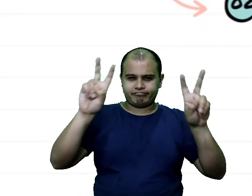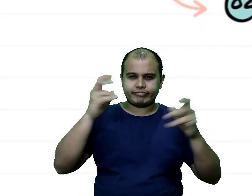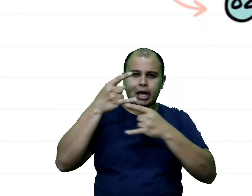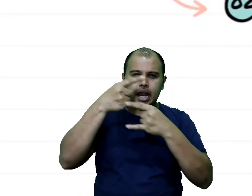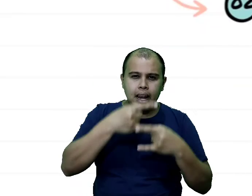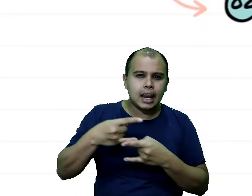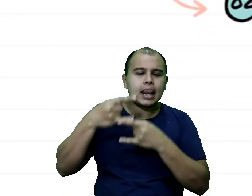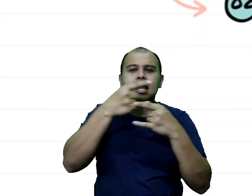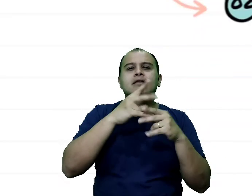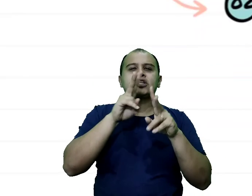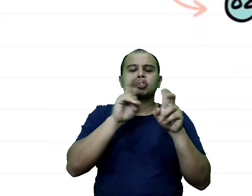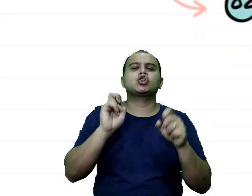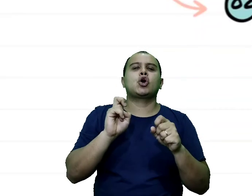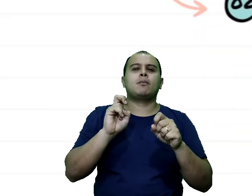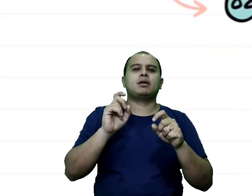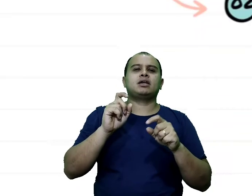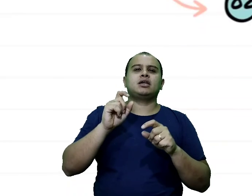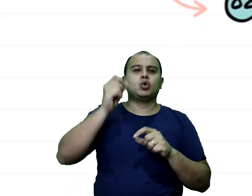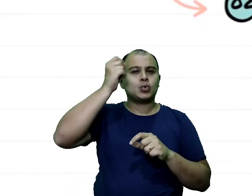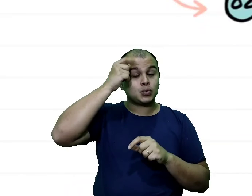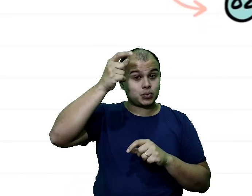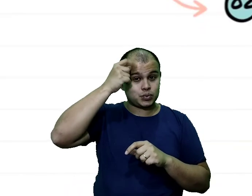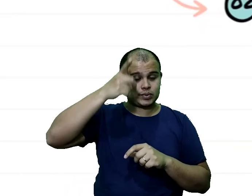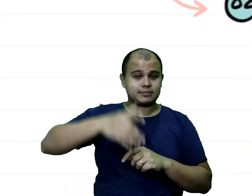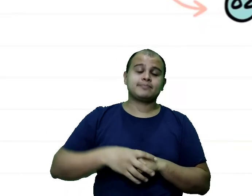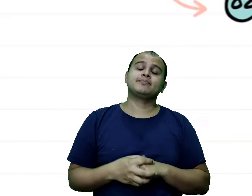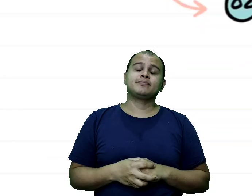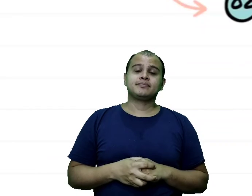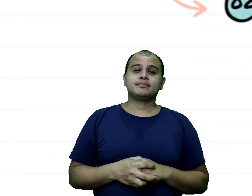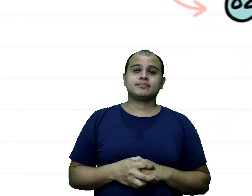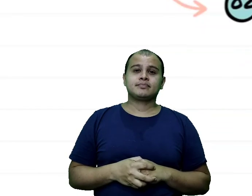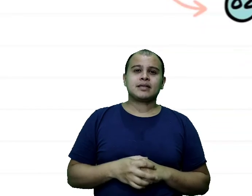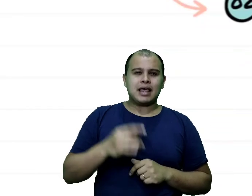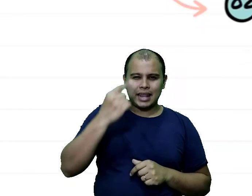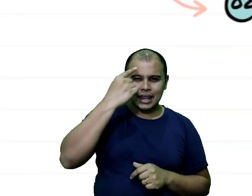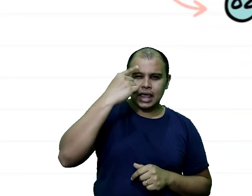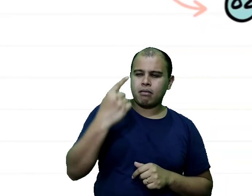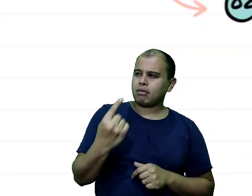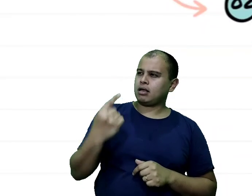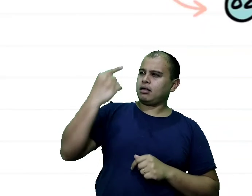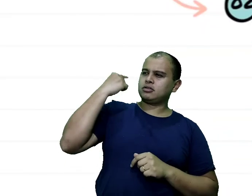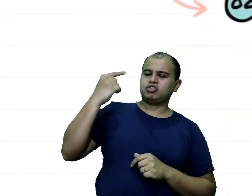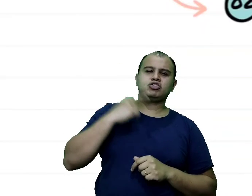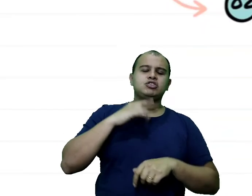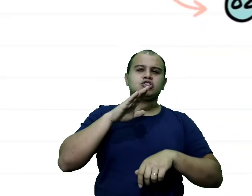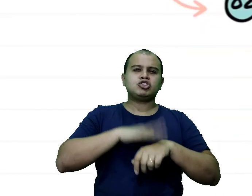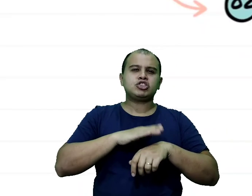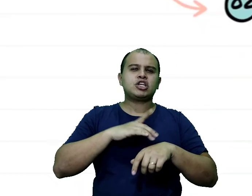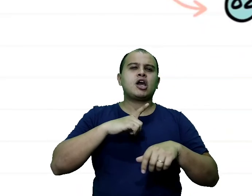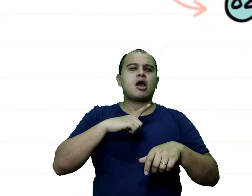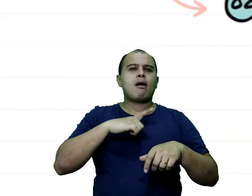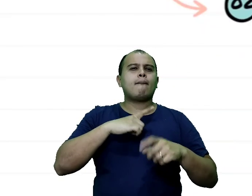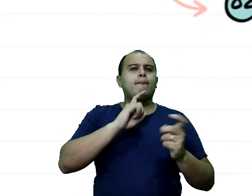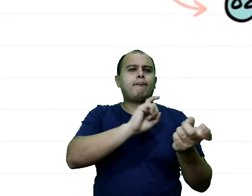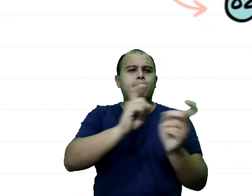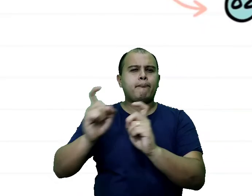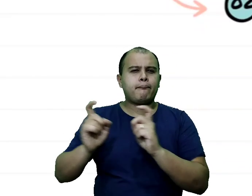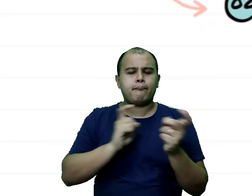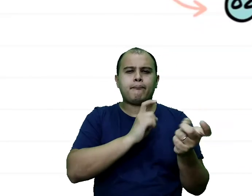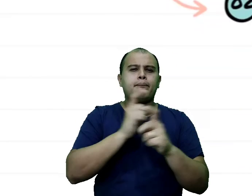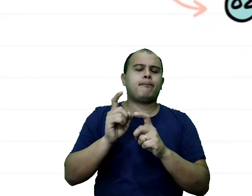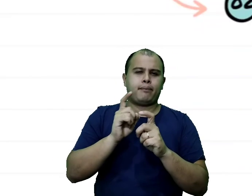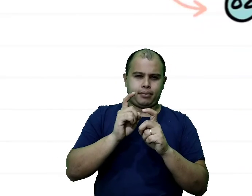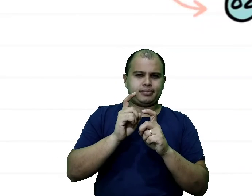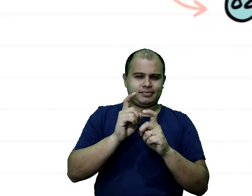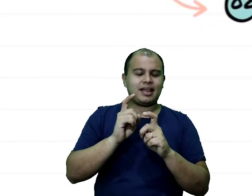ofertando algumas dessas atividades para as crianças. Se vocês se lembram, quando a gente fazia reunião de pais, conselho de ciclo,